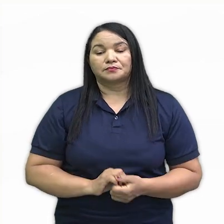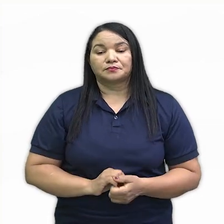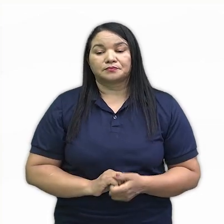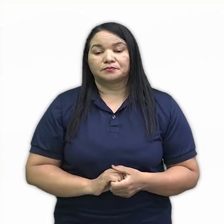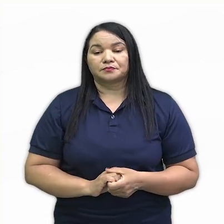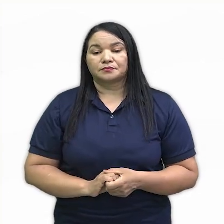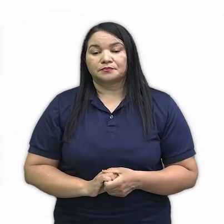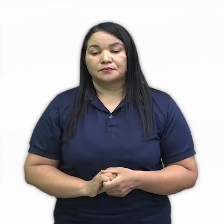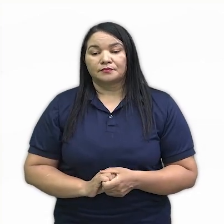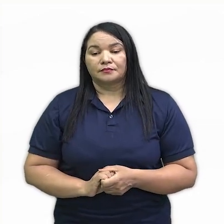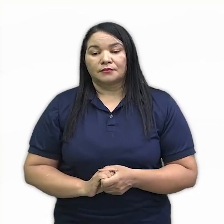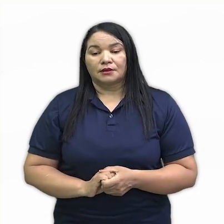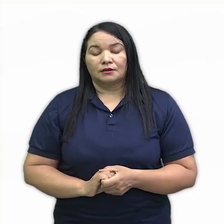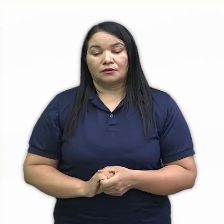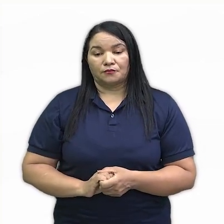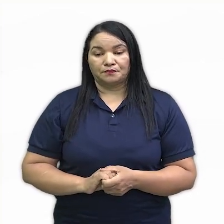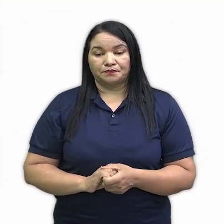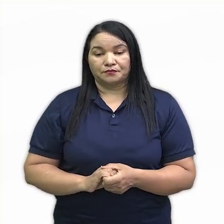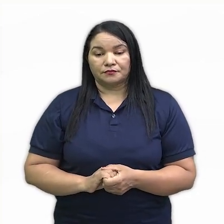partir do segundo, ó,